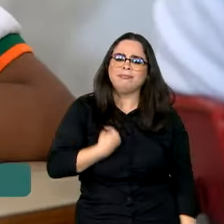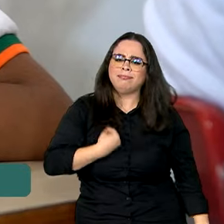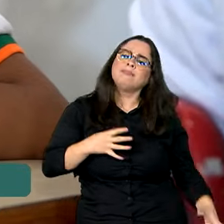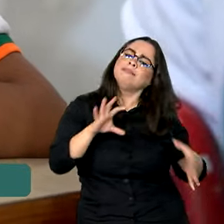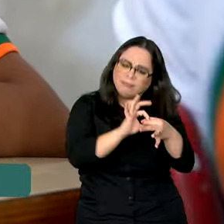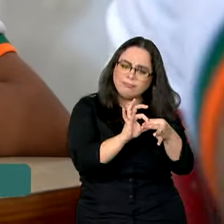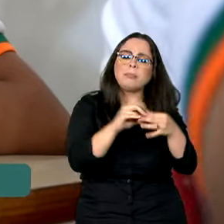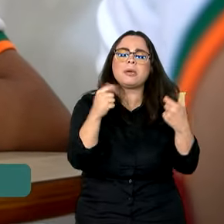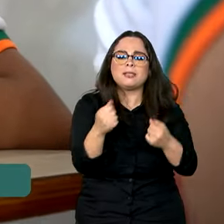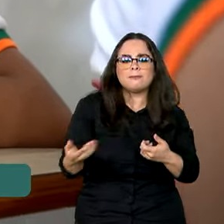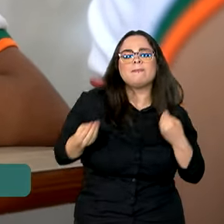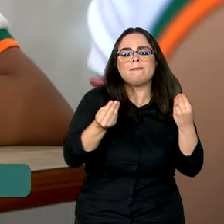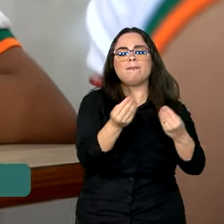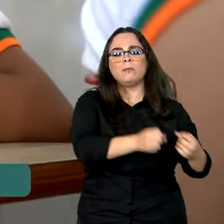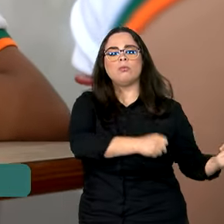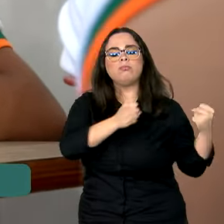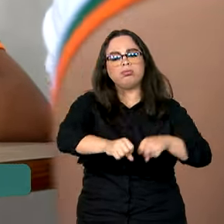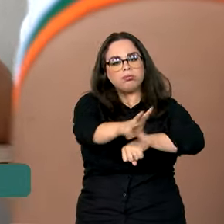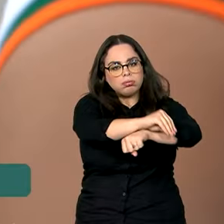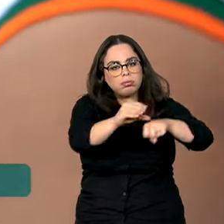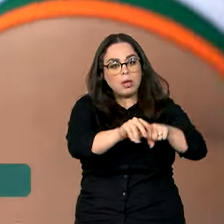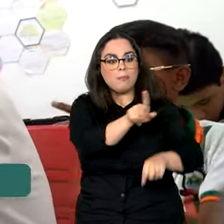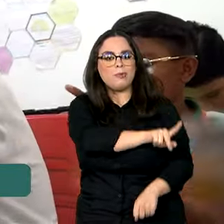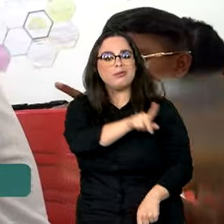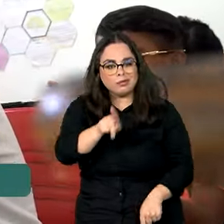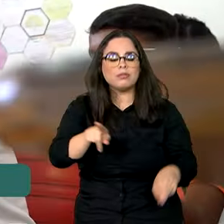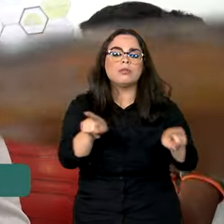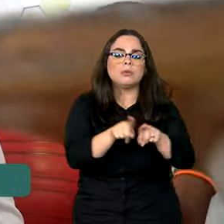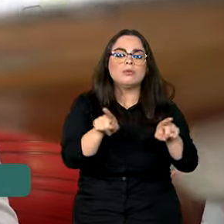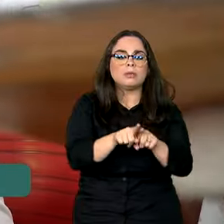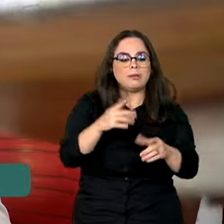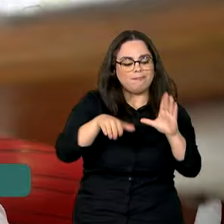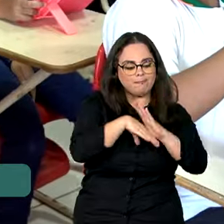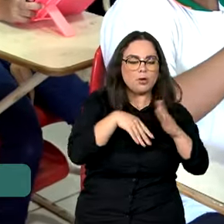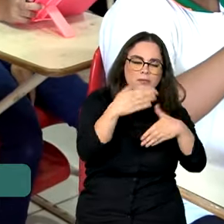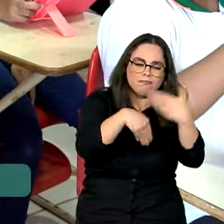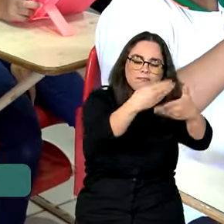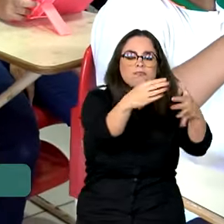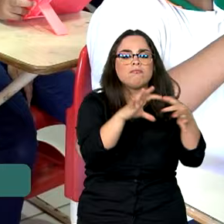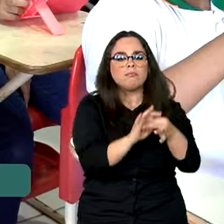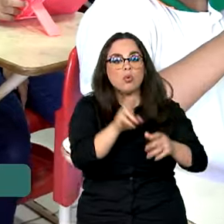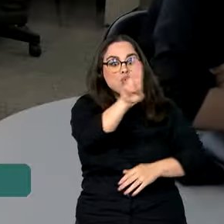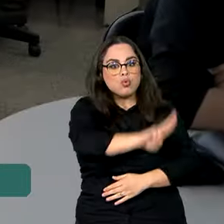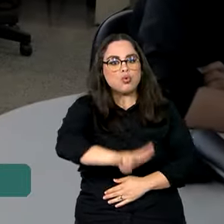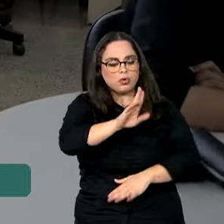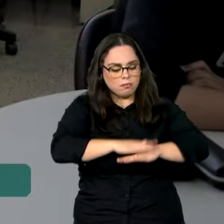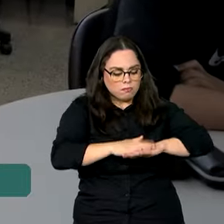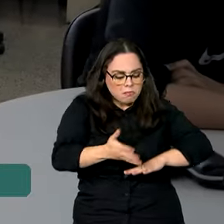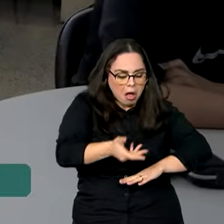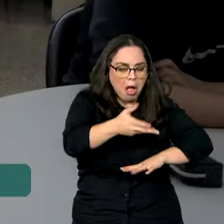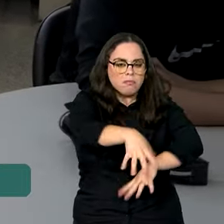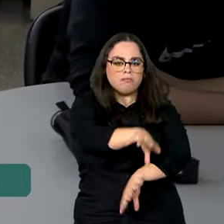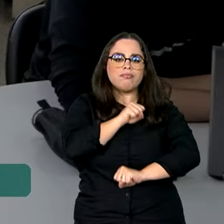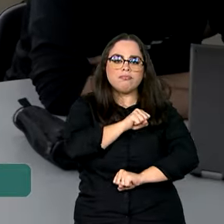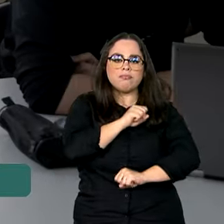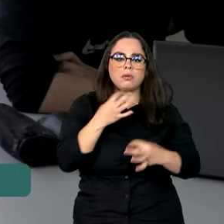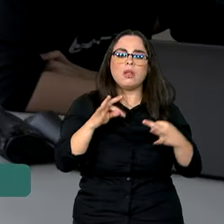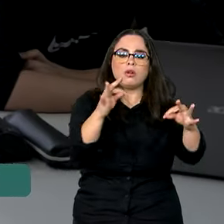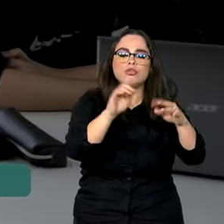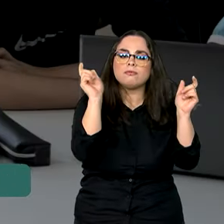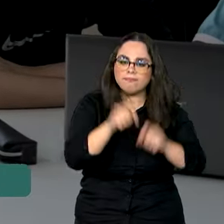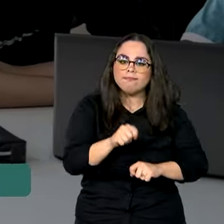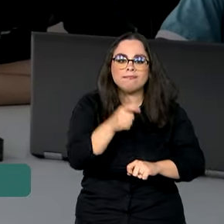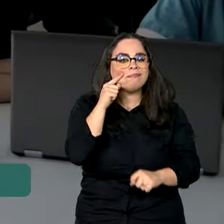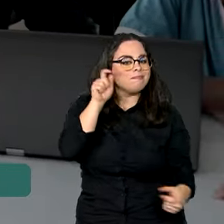precisa trazer, empoderar os nossos professores nesse processo de utilização da tecnologia, para que a gente